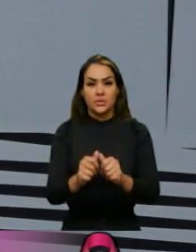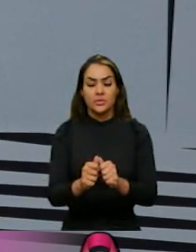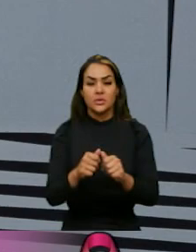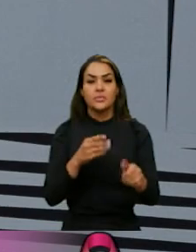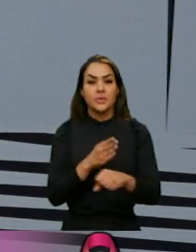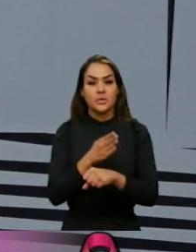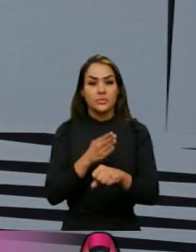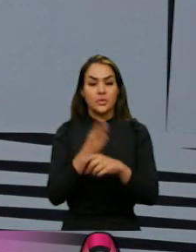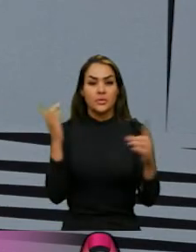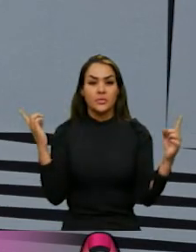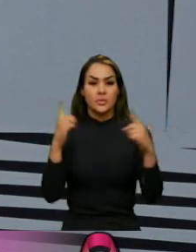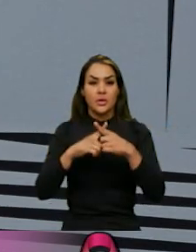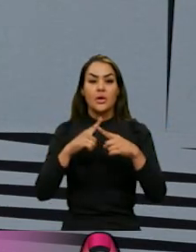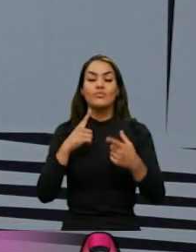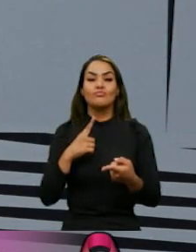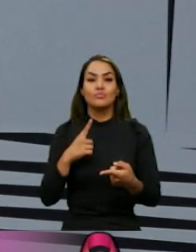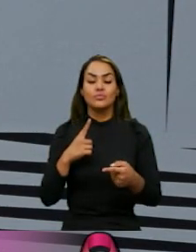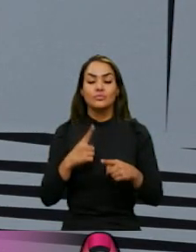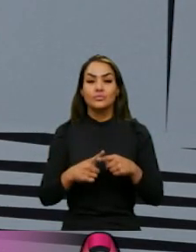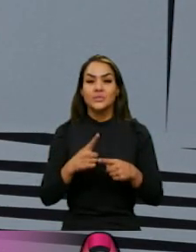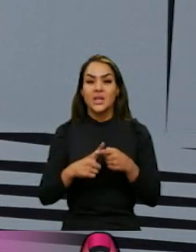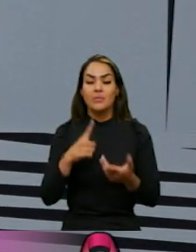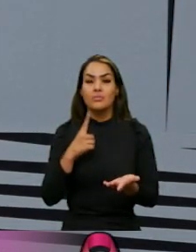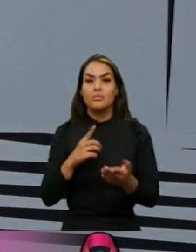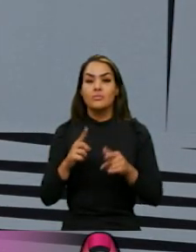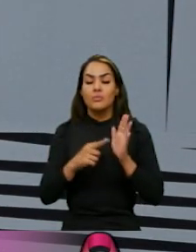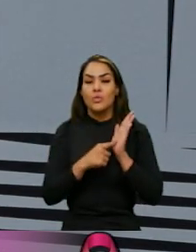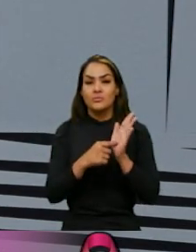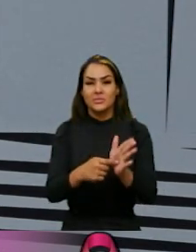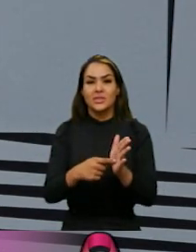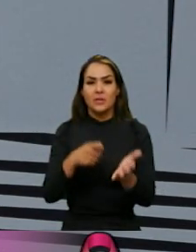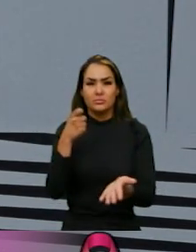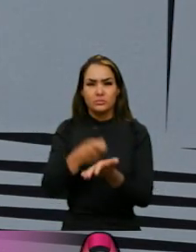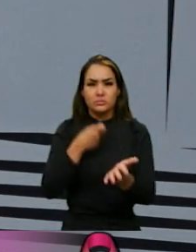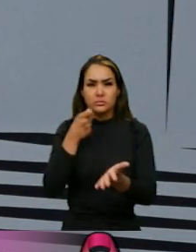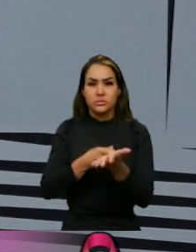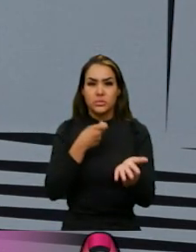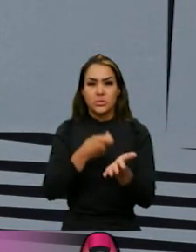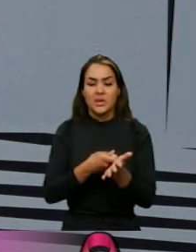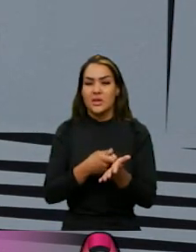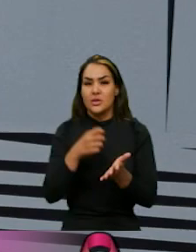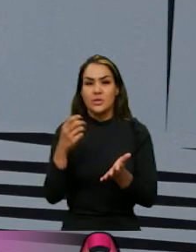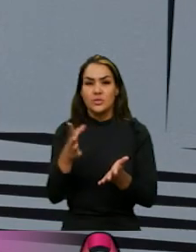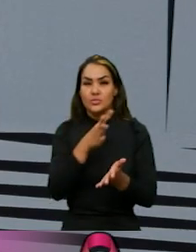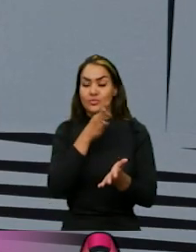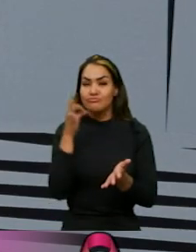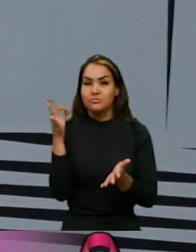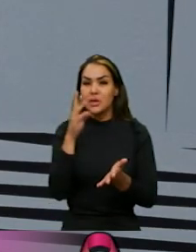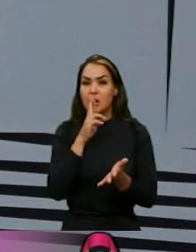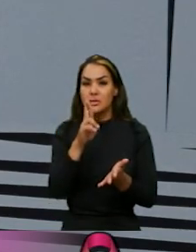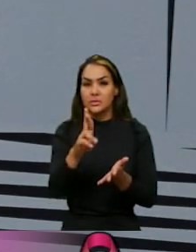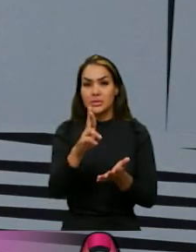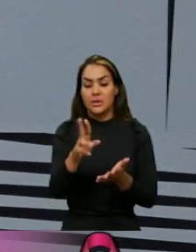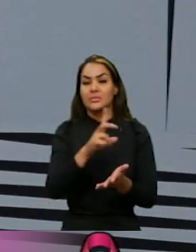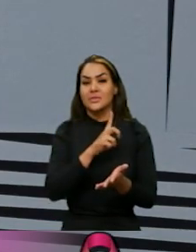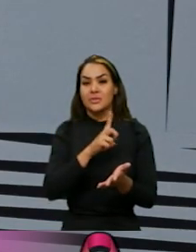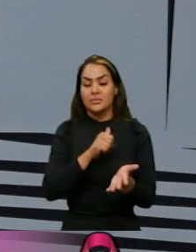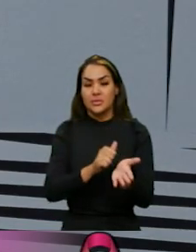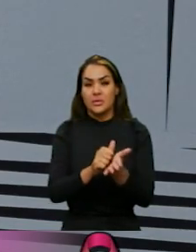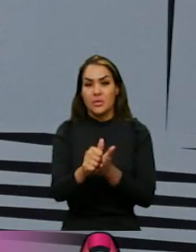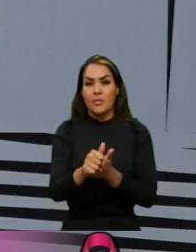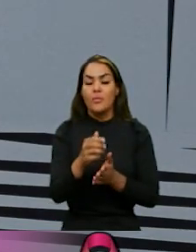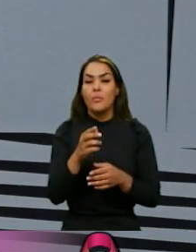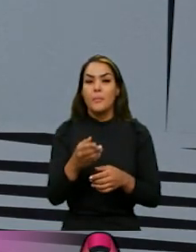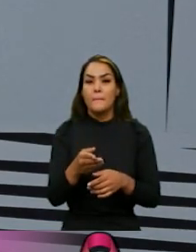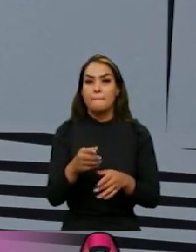campeonato, pois demonstraram garra e determinação, e os bons resultados obtidos pelos atletas são frutos de seus esforços